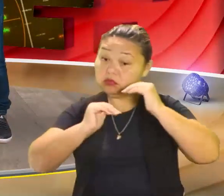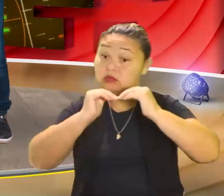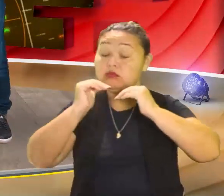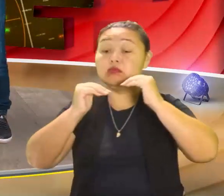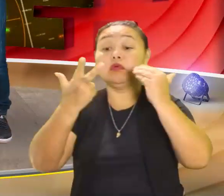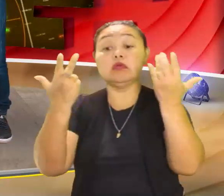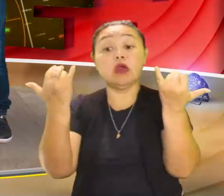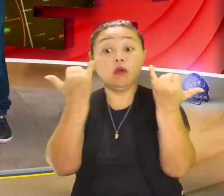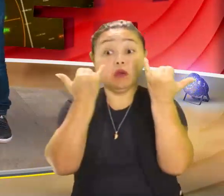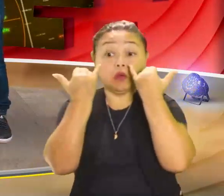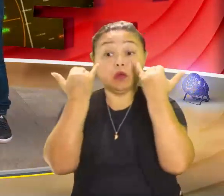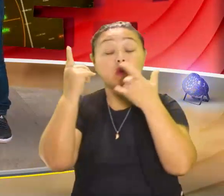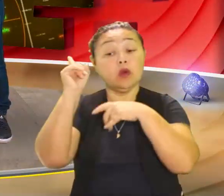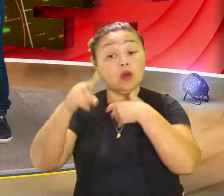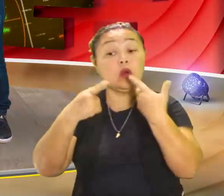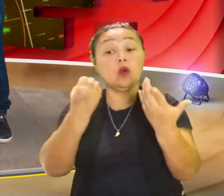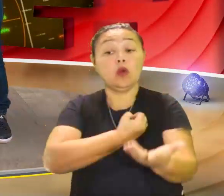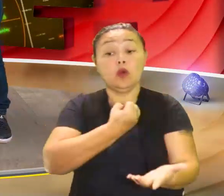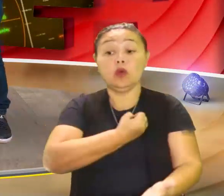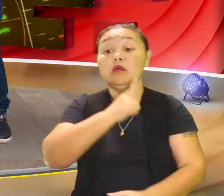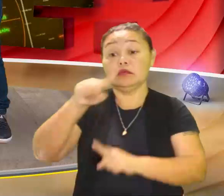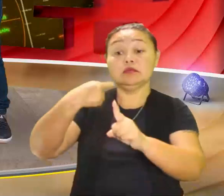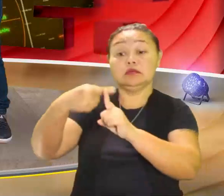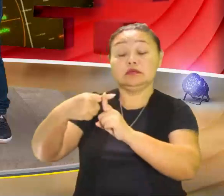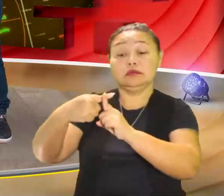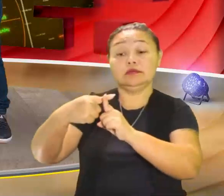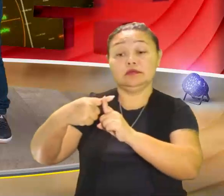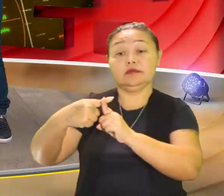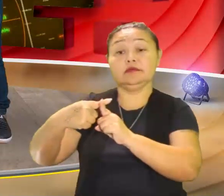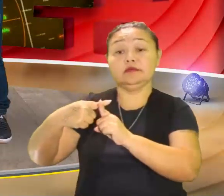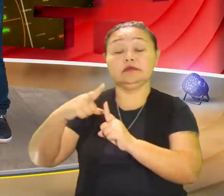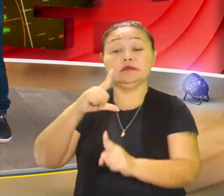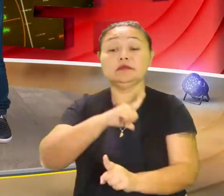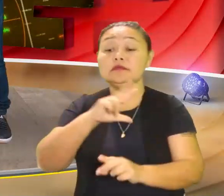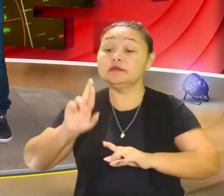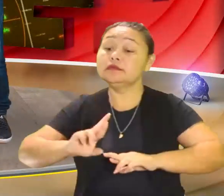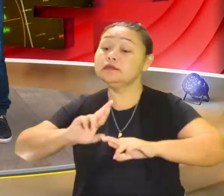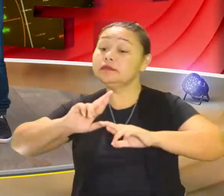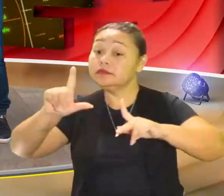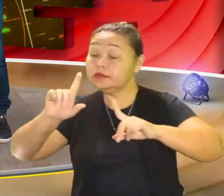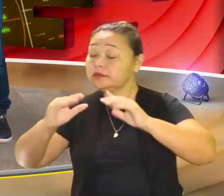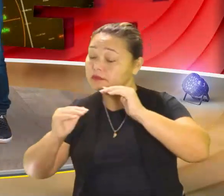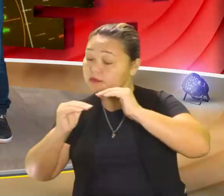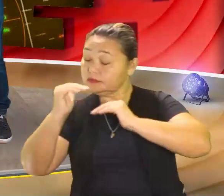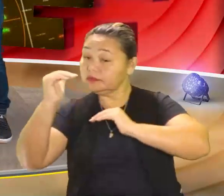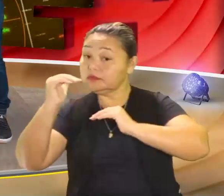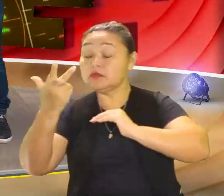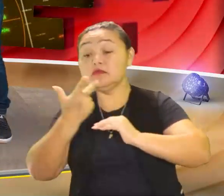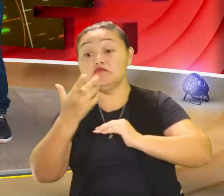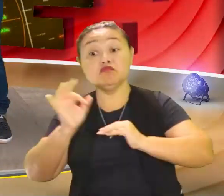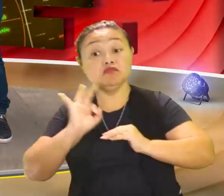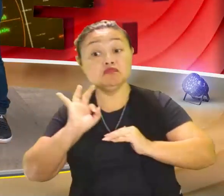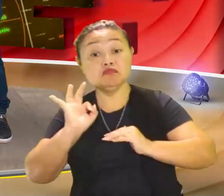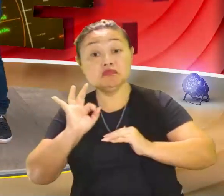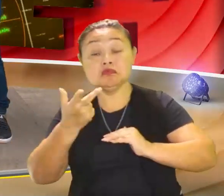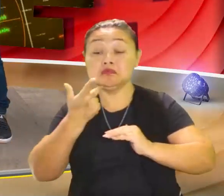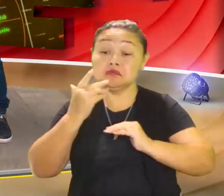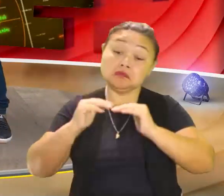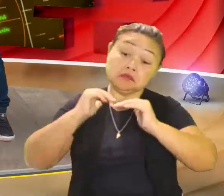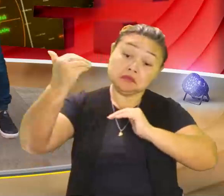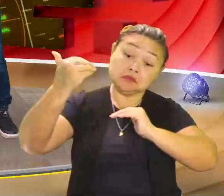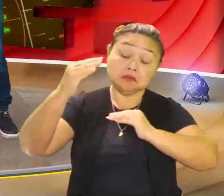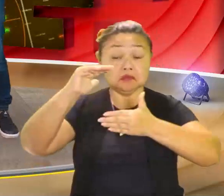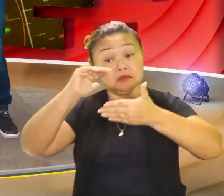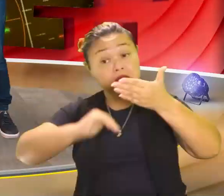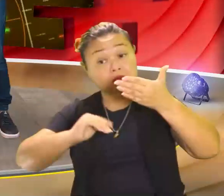ele está informando que é um valor positivo. Isso. Então, quer dizer, que teve uma diferença positiva. Mas e quando não fala se essa diferença foi para